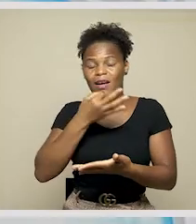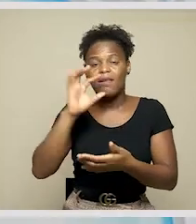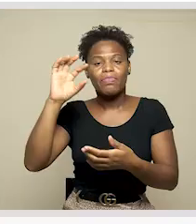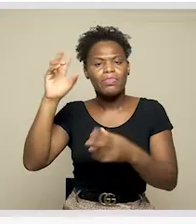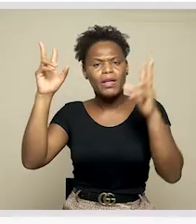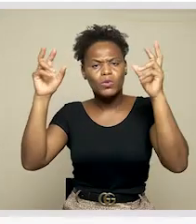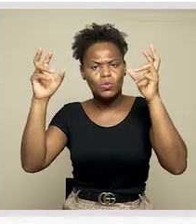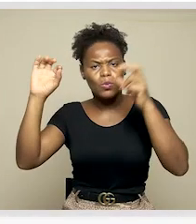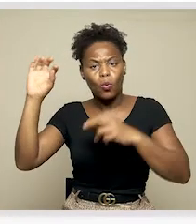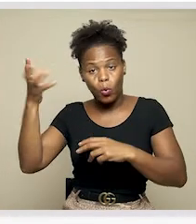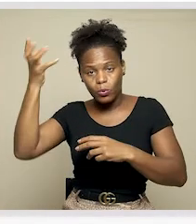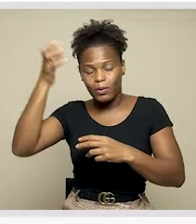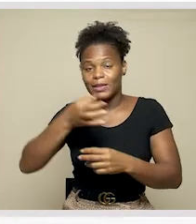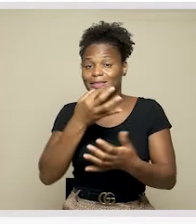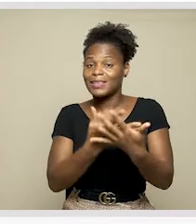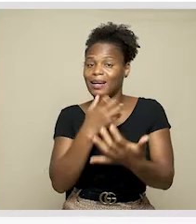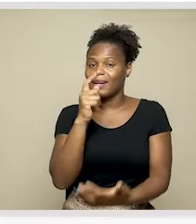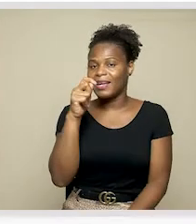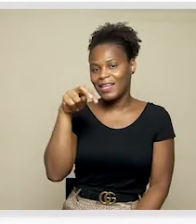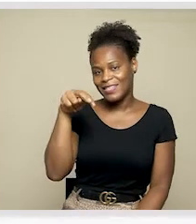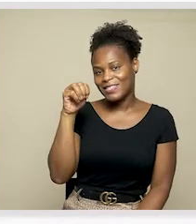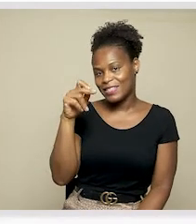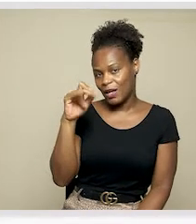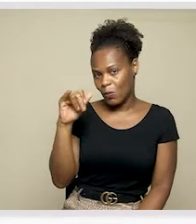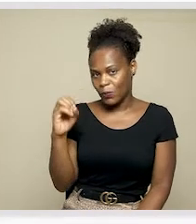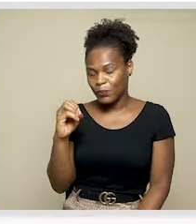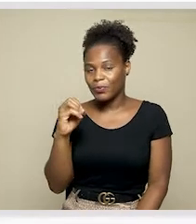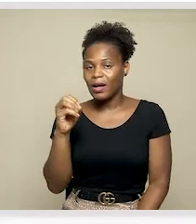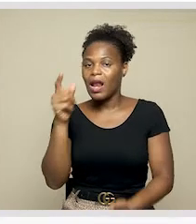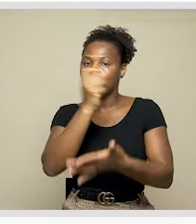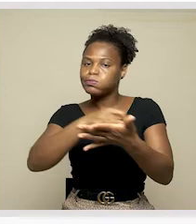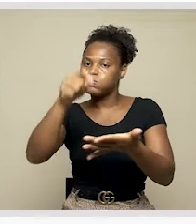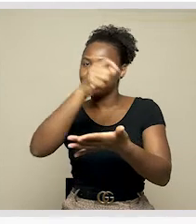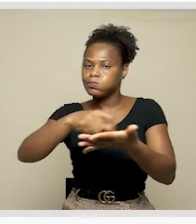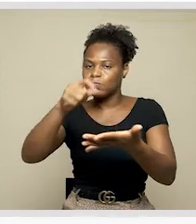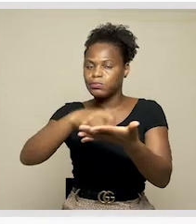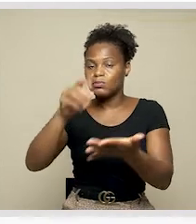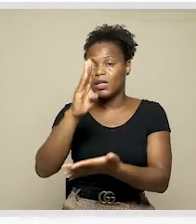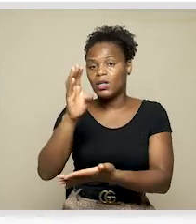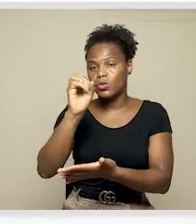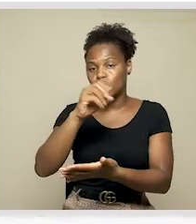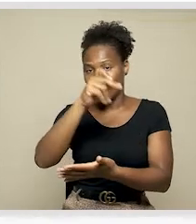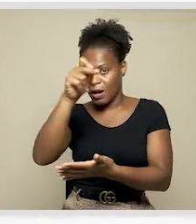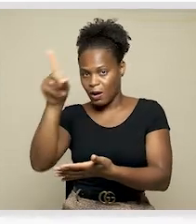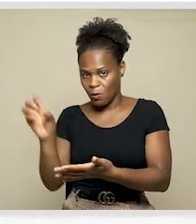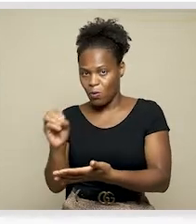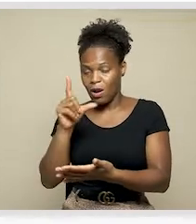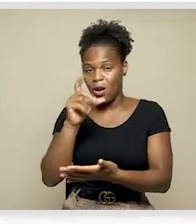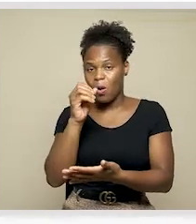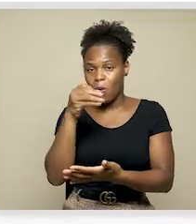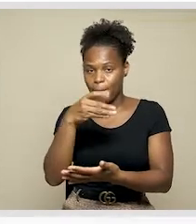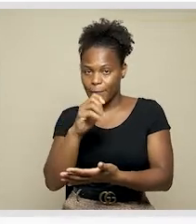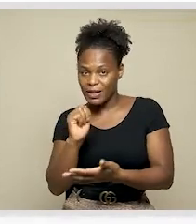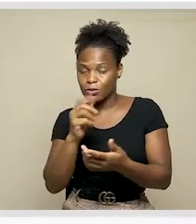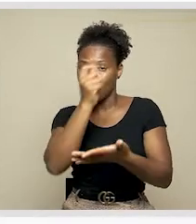destacamos o ensaio Apontamentos, de João Lopes, Notas para o